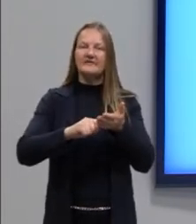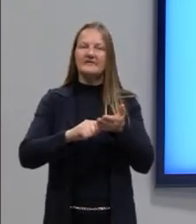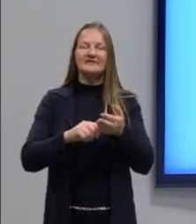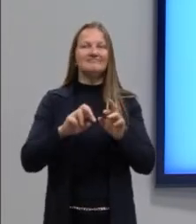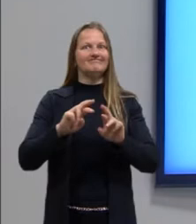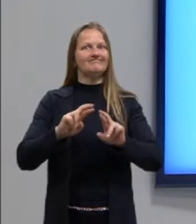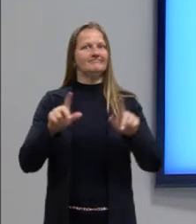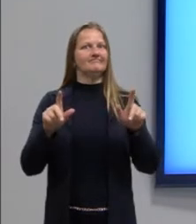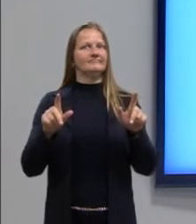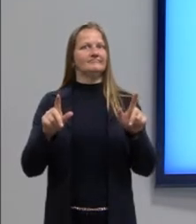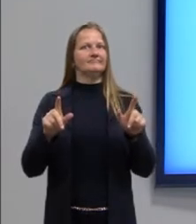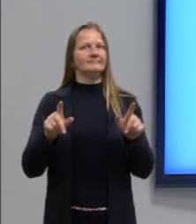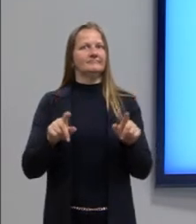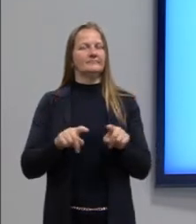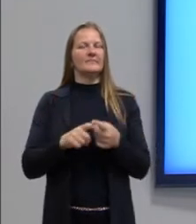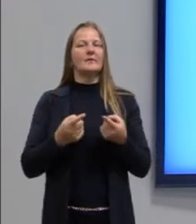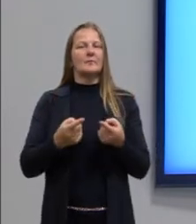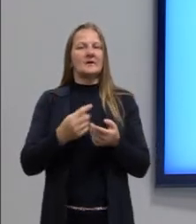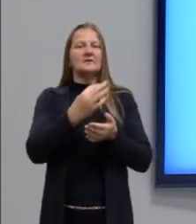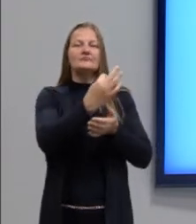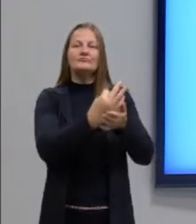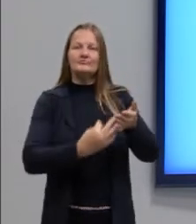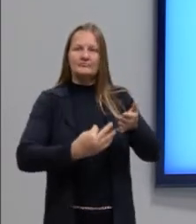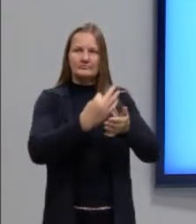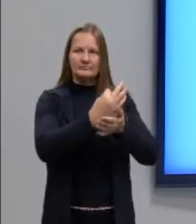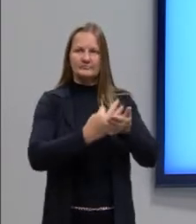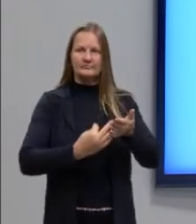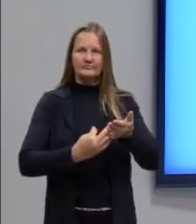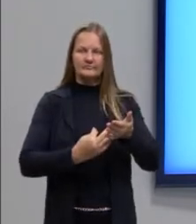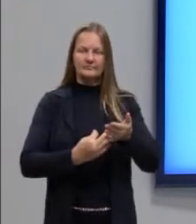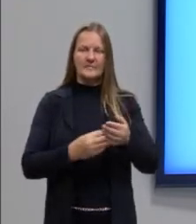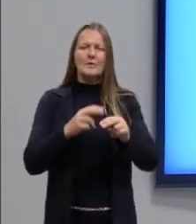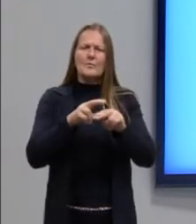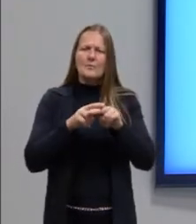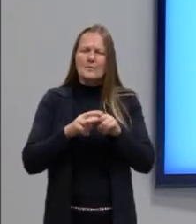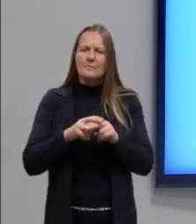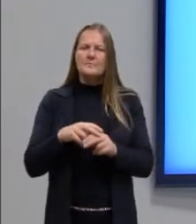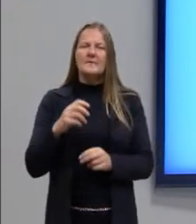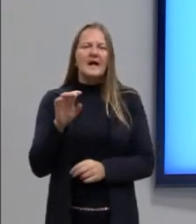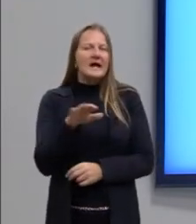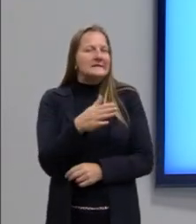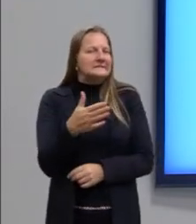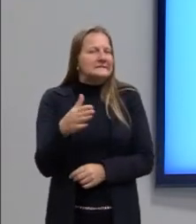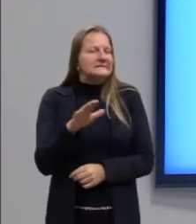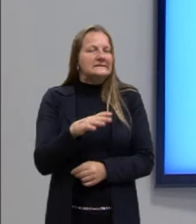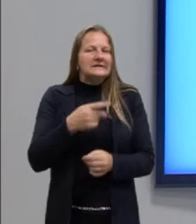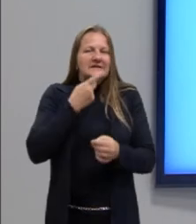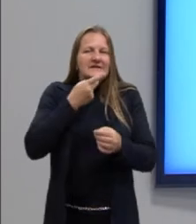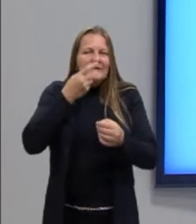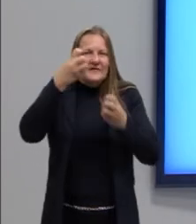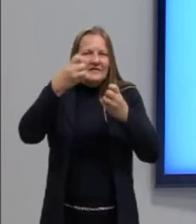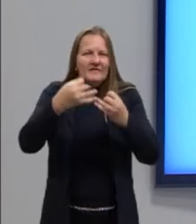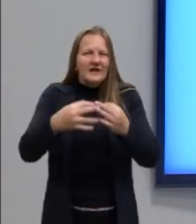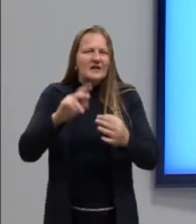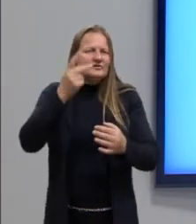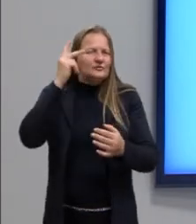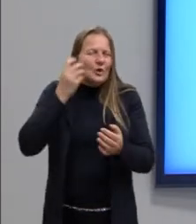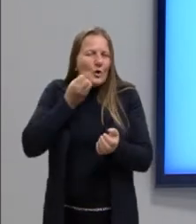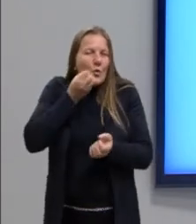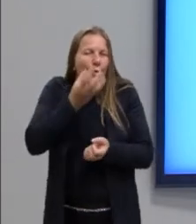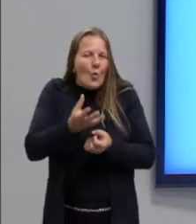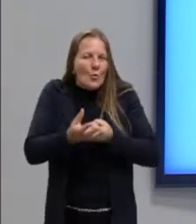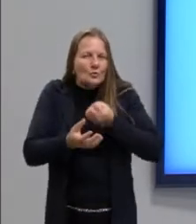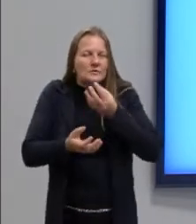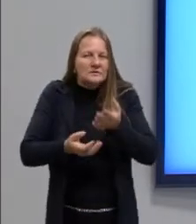diferente mas ainda é texto Então por mais que eu fale sobre histórias que eu conte